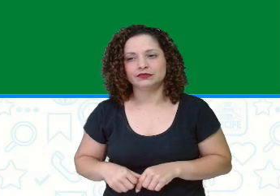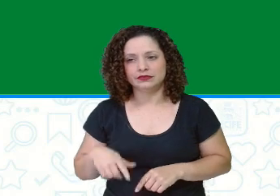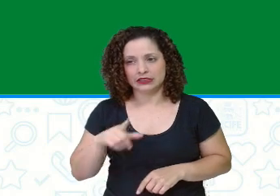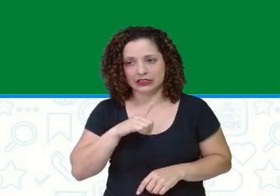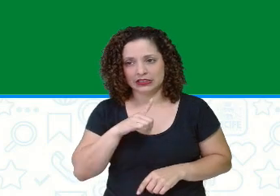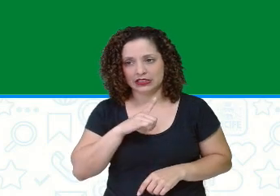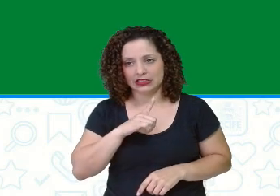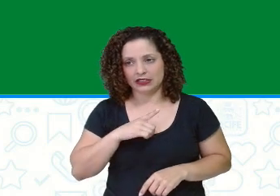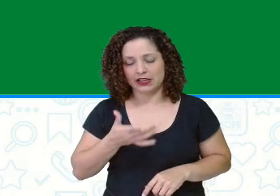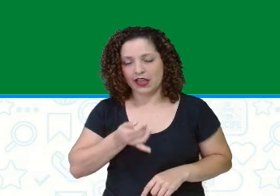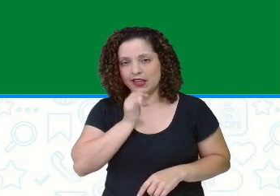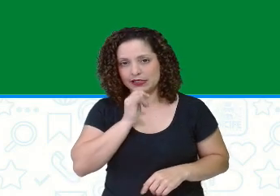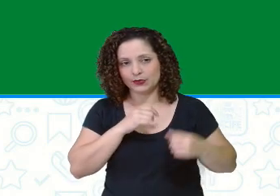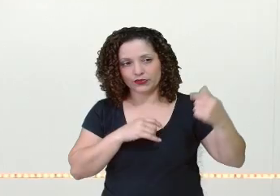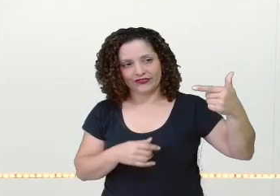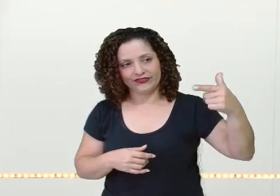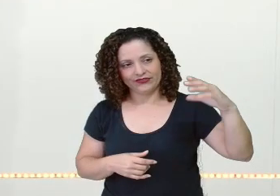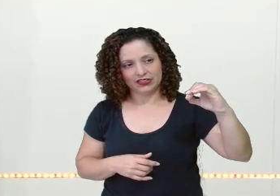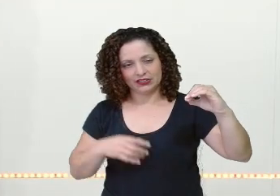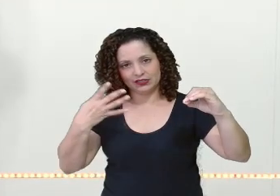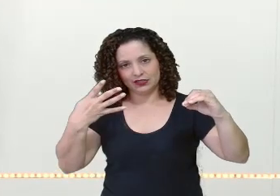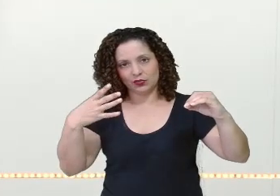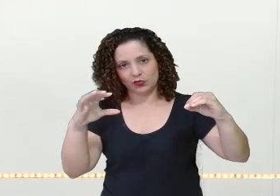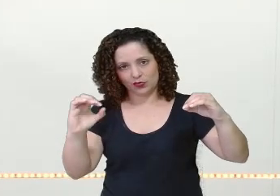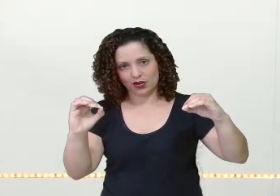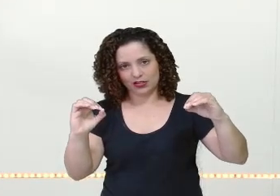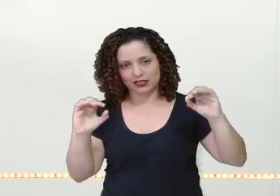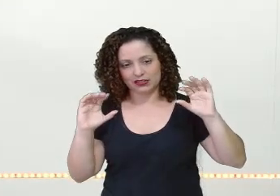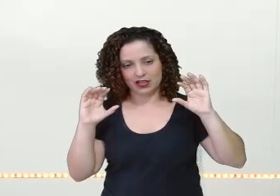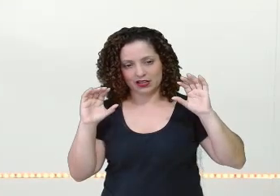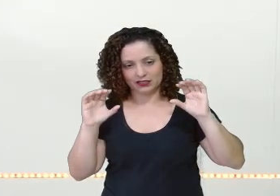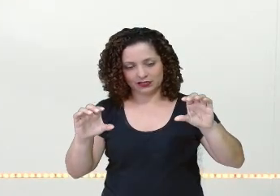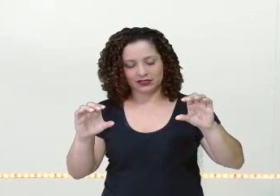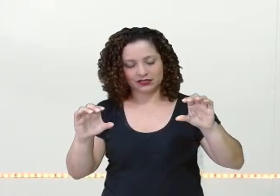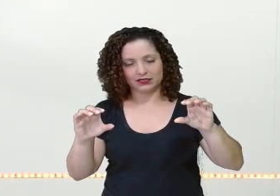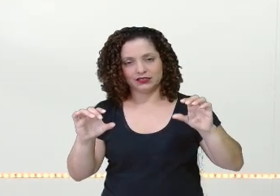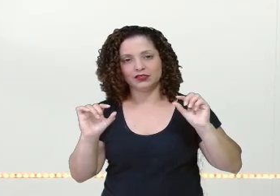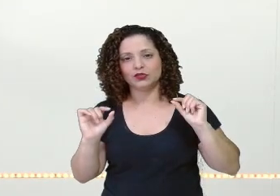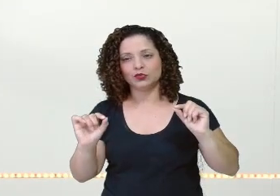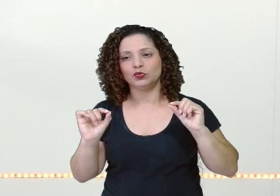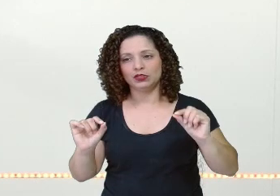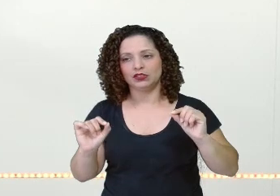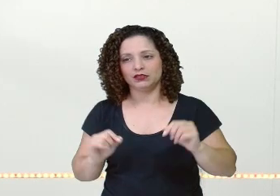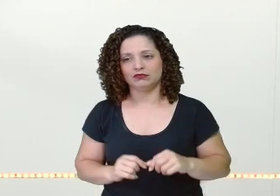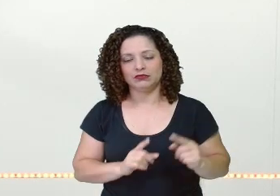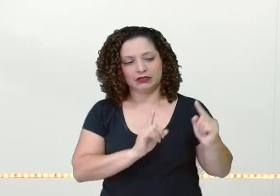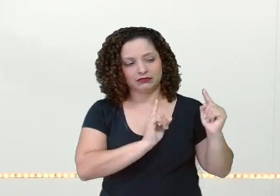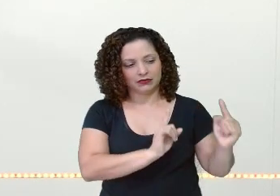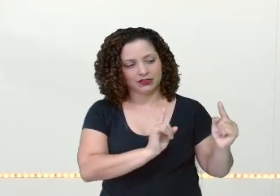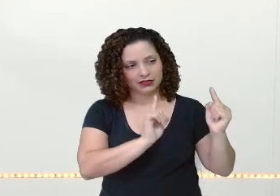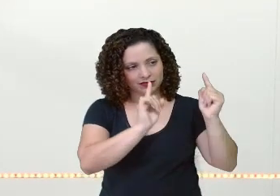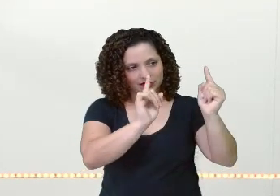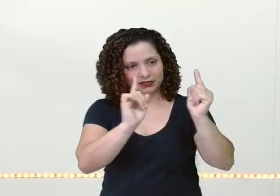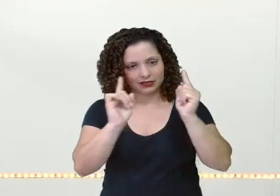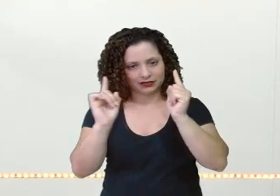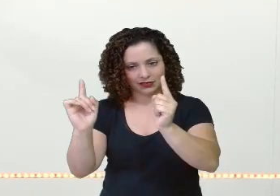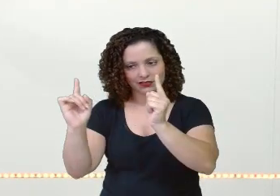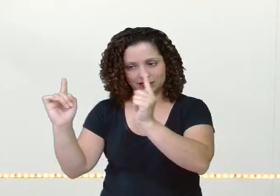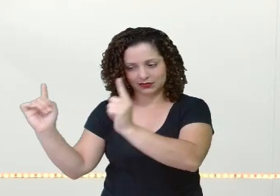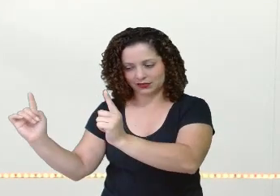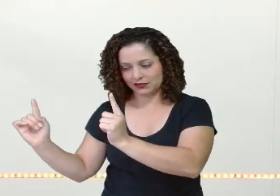determinado entre 20 e 40, por exemplo, ele já está dizendo aqui. Então, cada medida dessa quer dizer